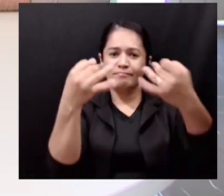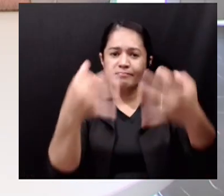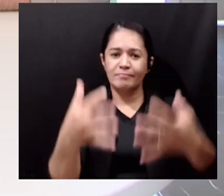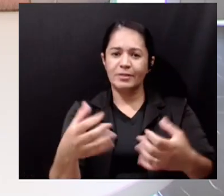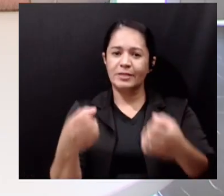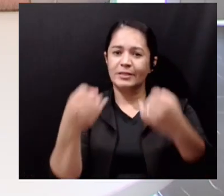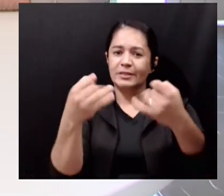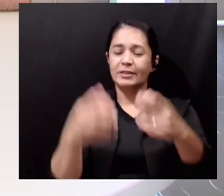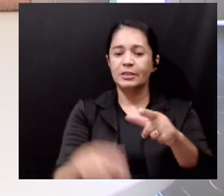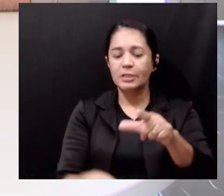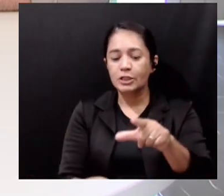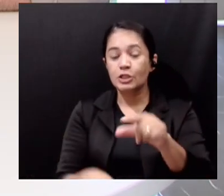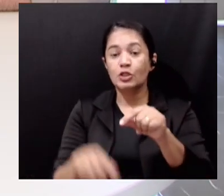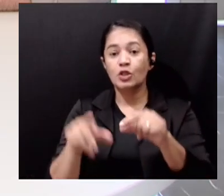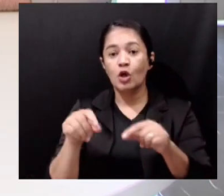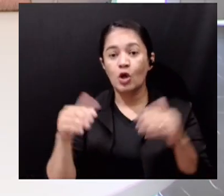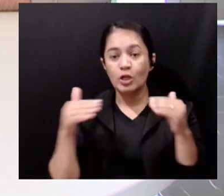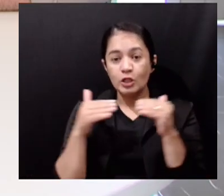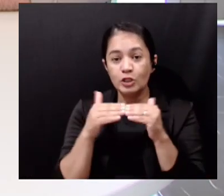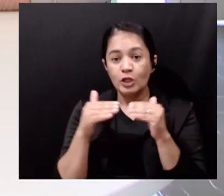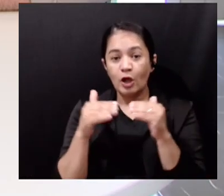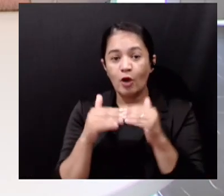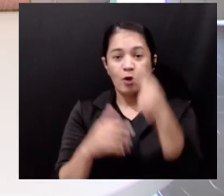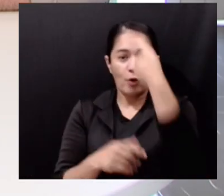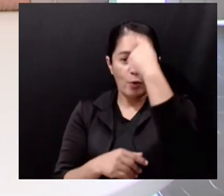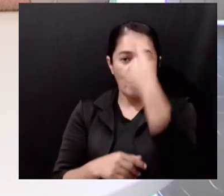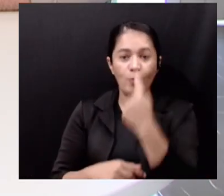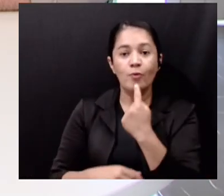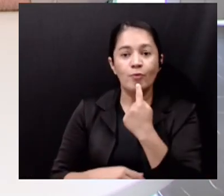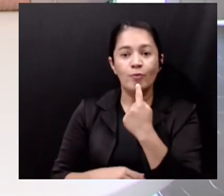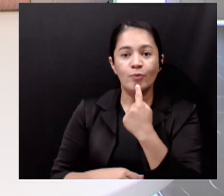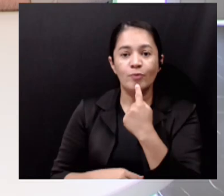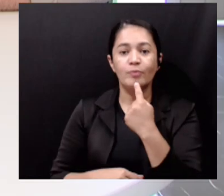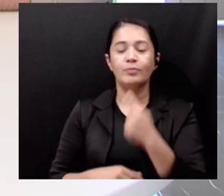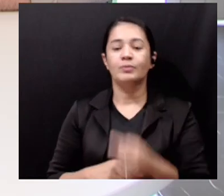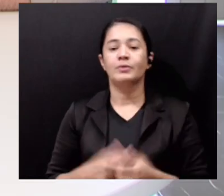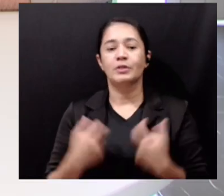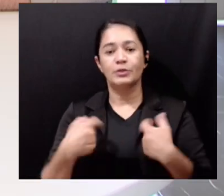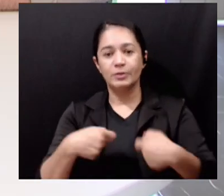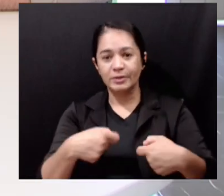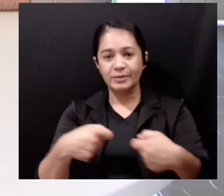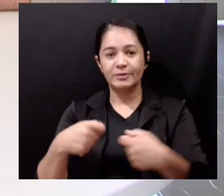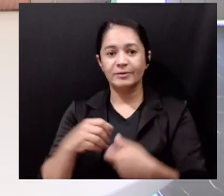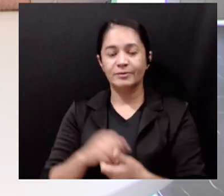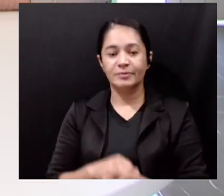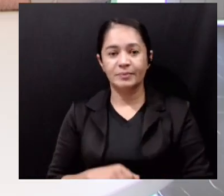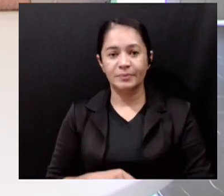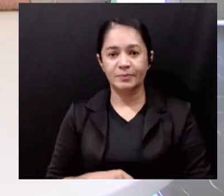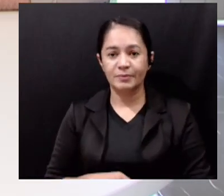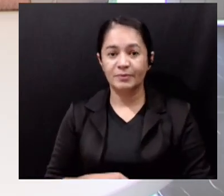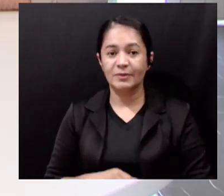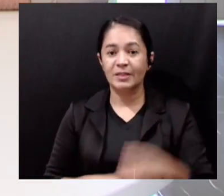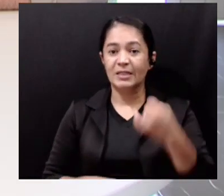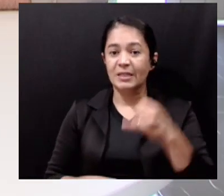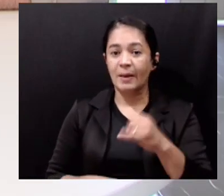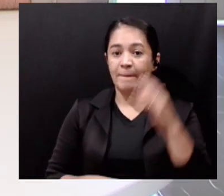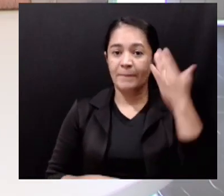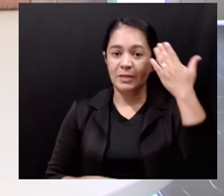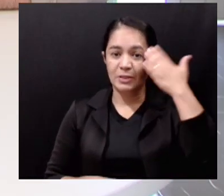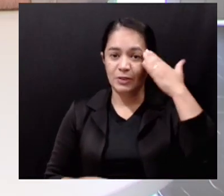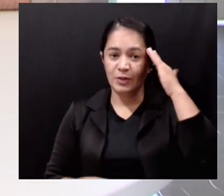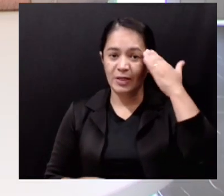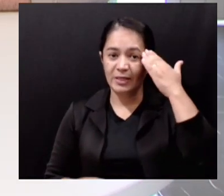mais adequada em função das suas necessidades. E a pessoa entender também o atual momento